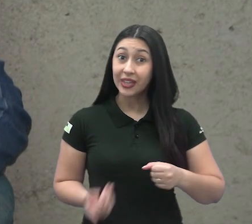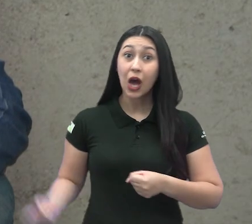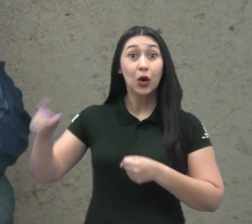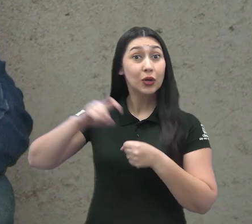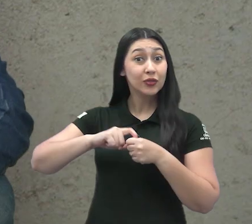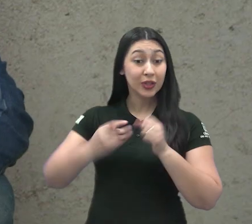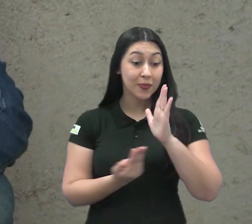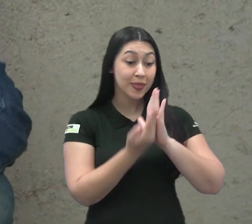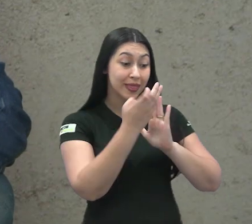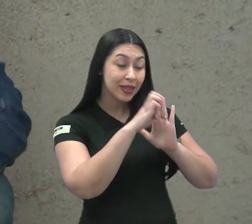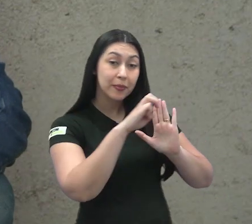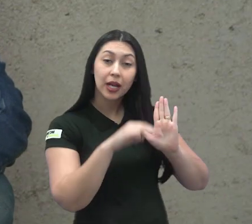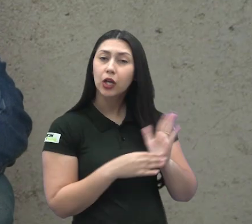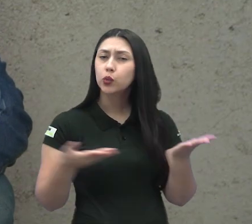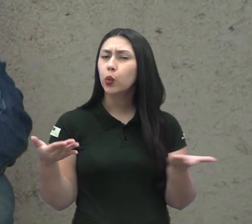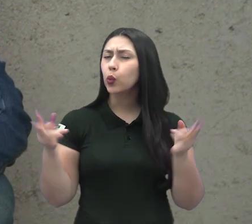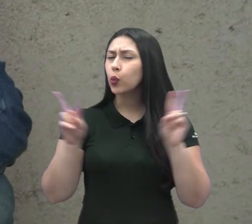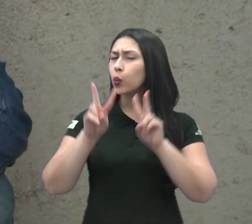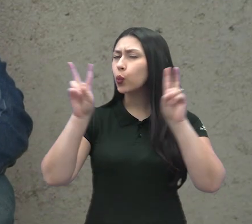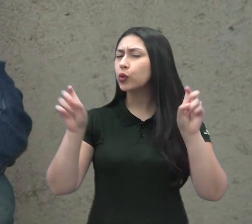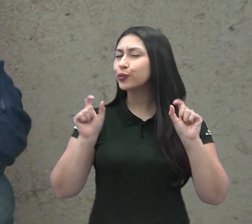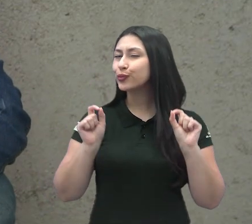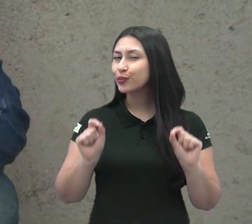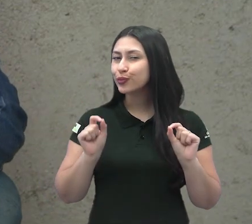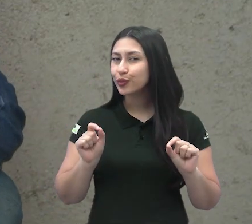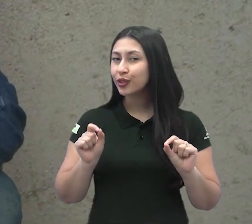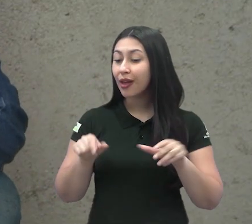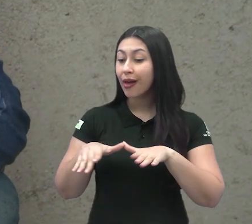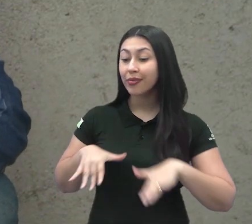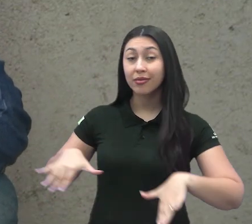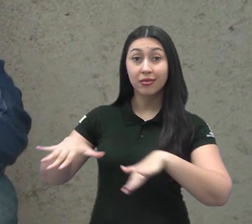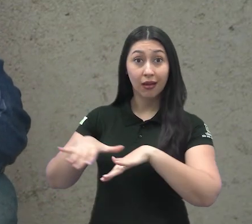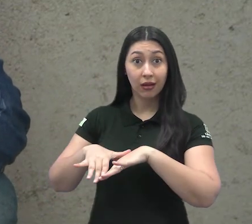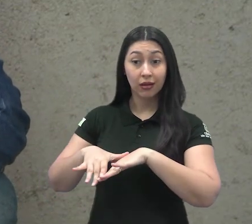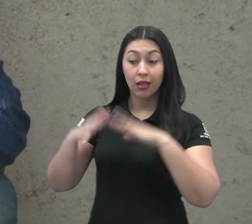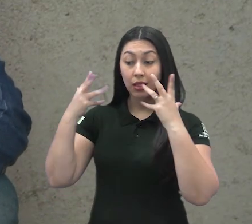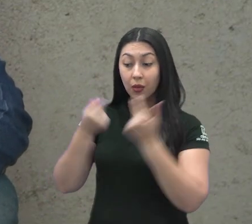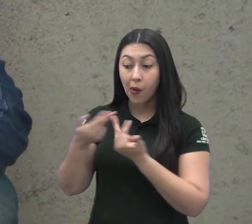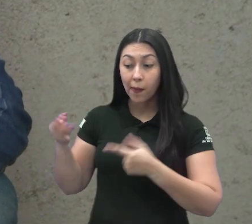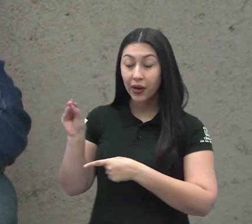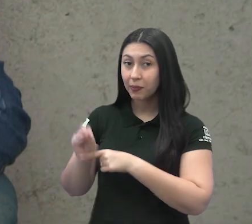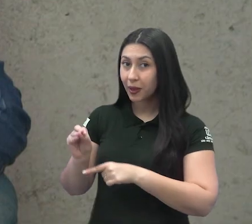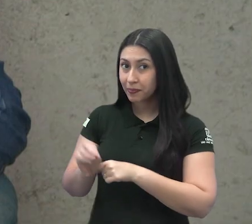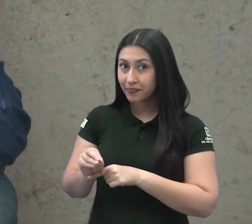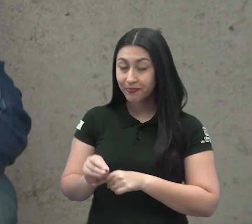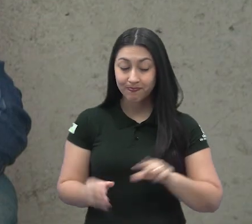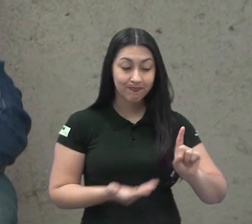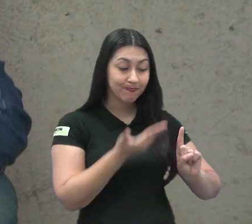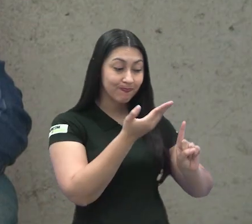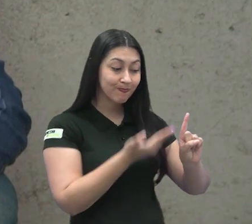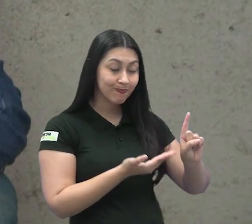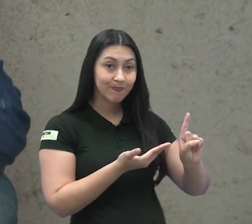Estamos de volta com a Estação Mercado e o assunto por aqui é o mercado da zootecnia. No estúdio, contamos com a presença